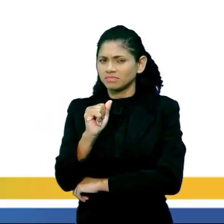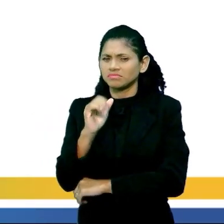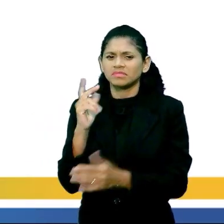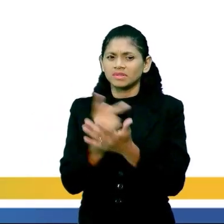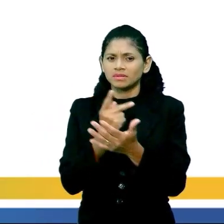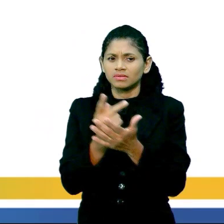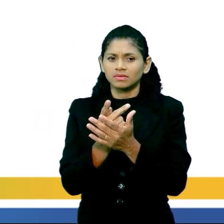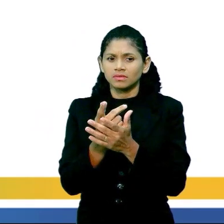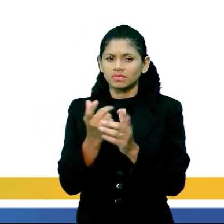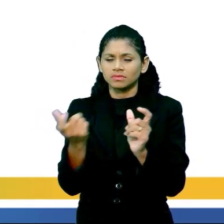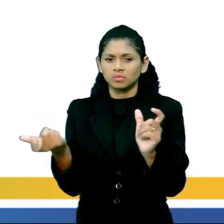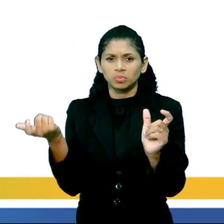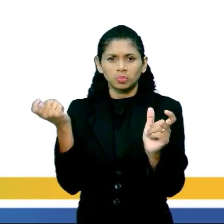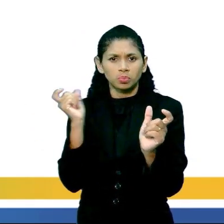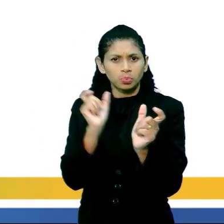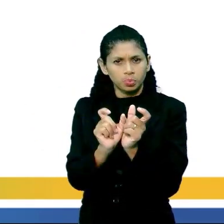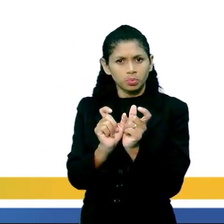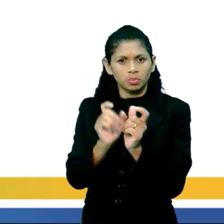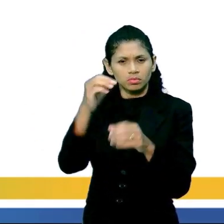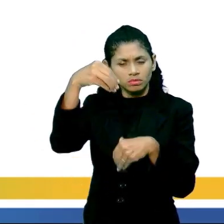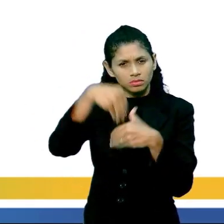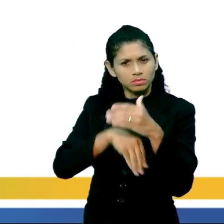tem sinônimo, não cabe dentro desse contexto.